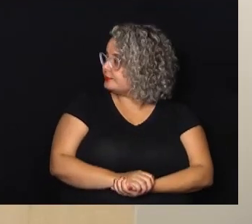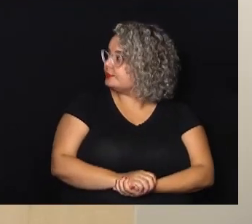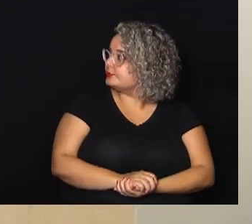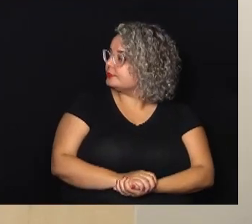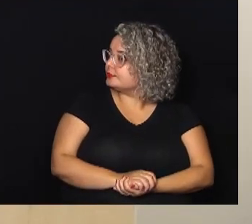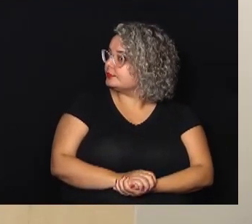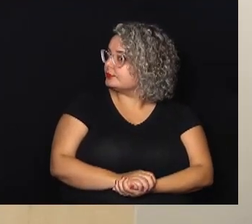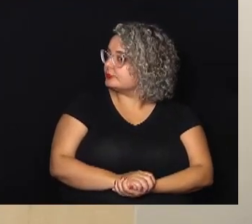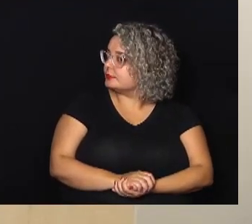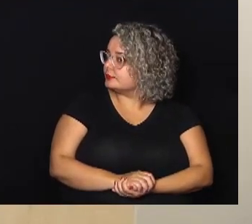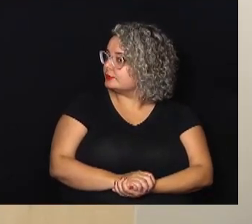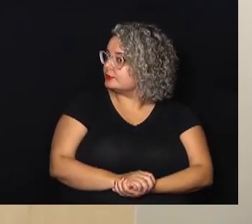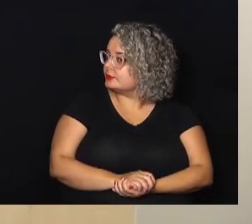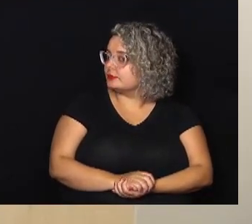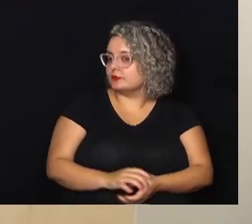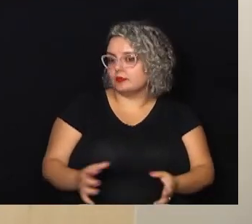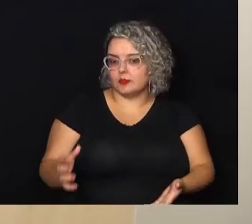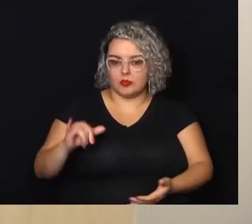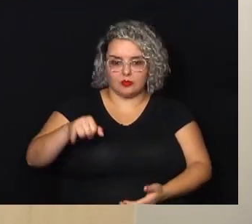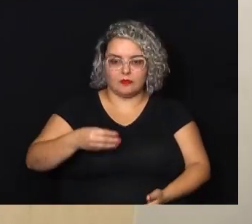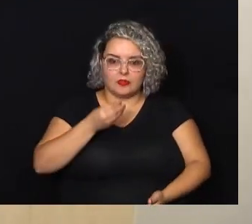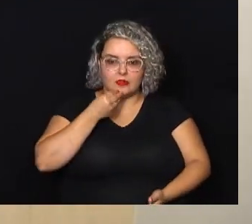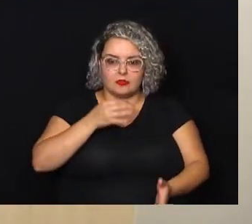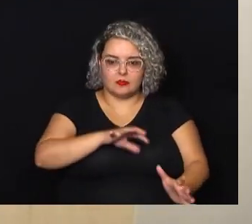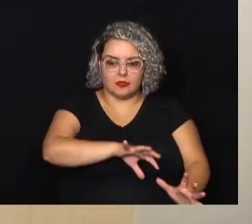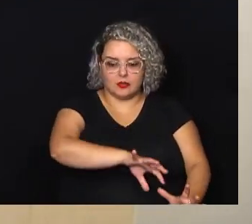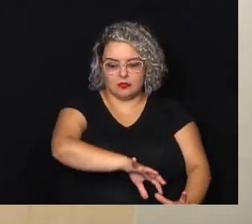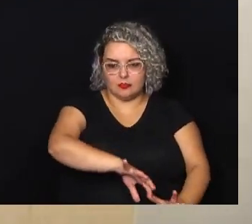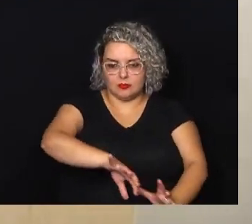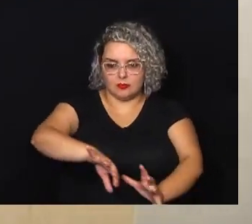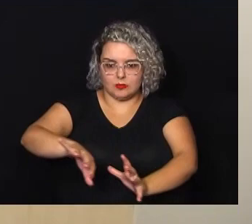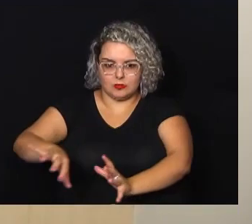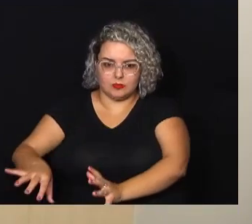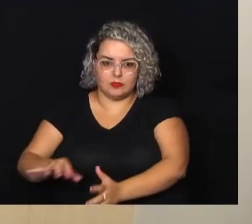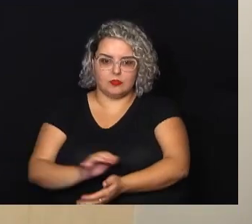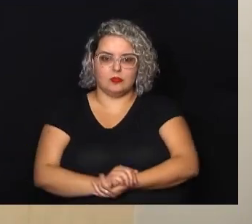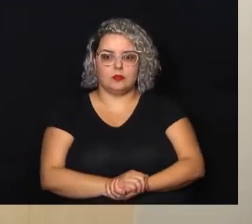né? Deixa eu aproveitar aqui para juntar todos os